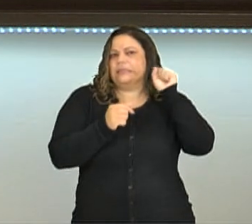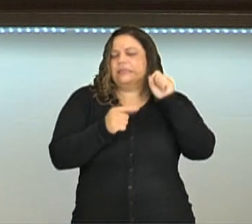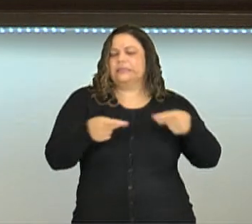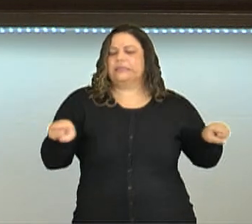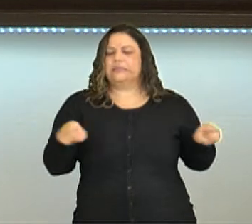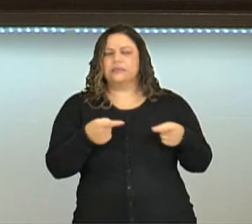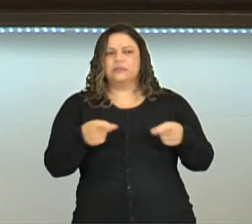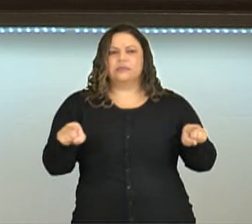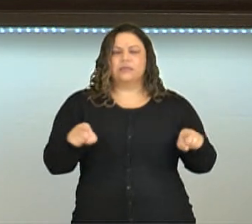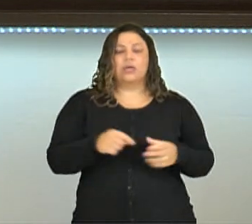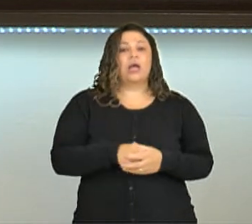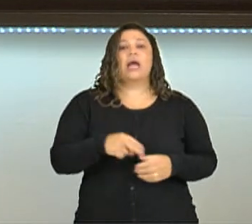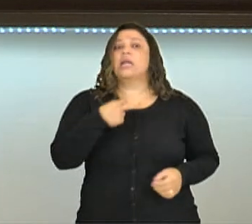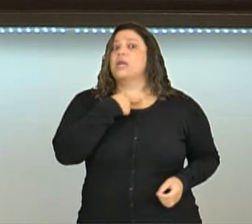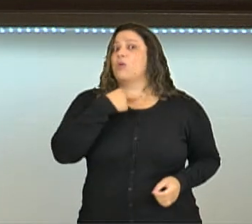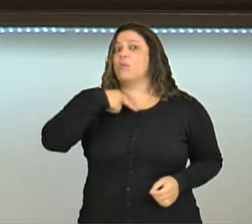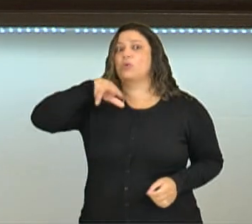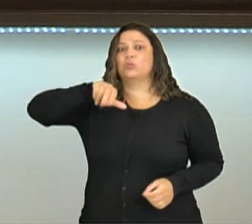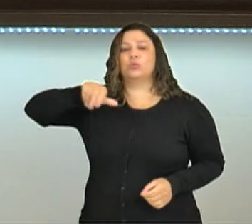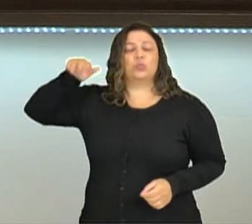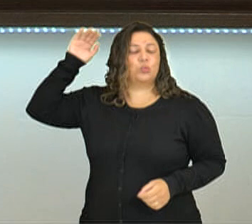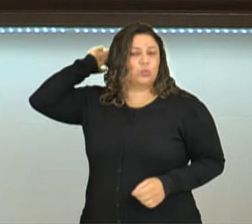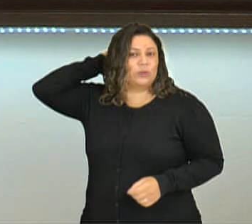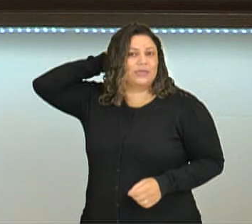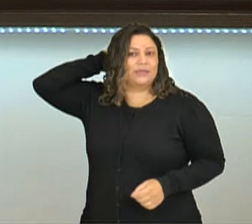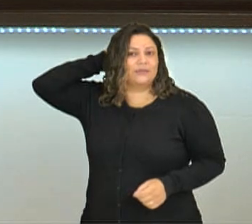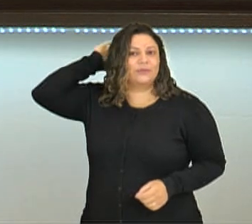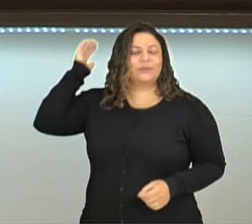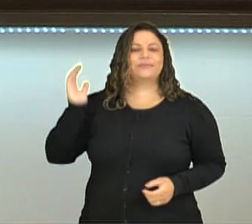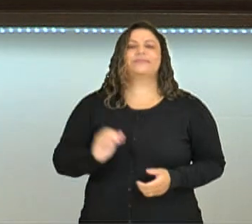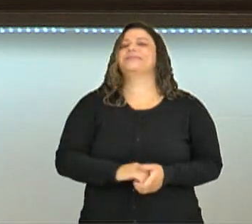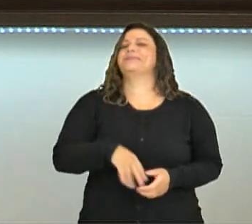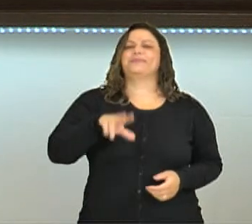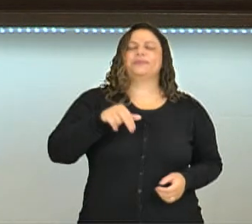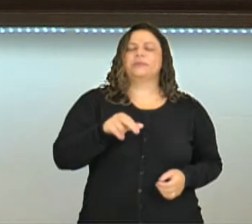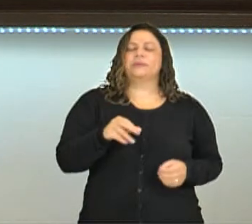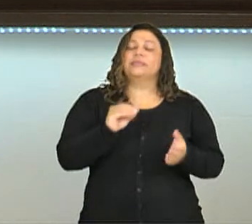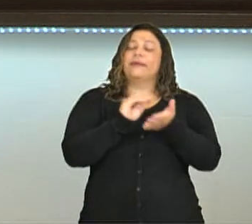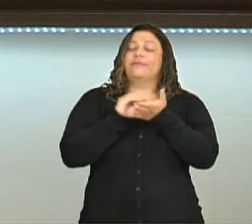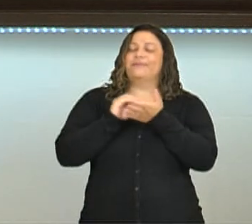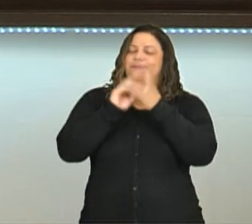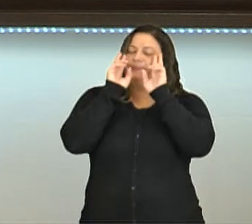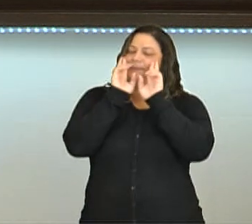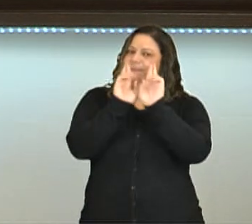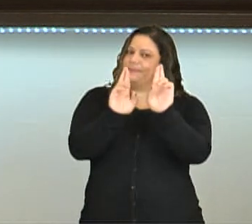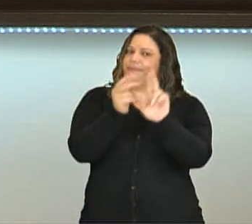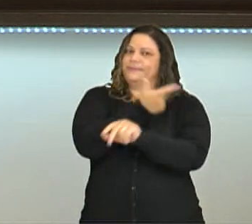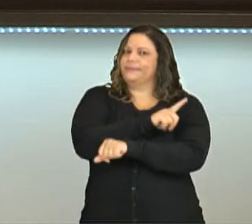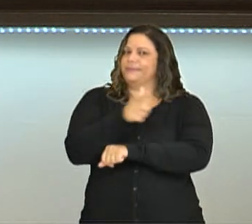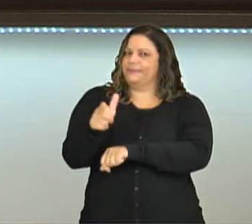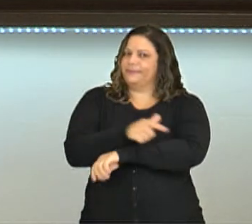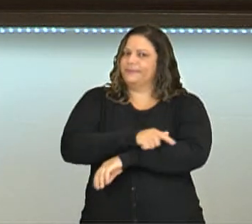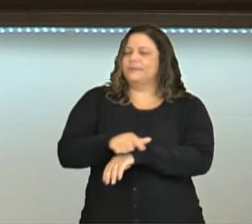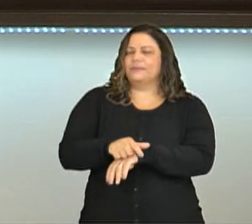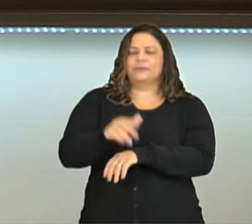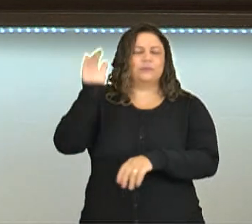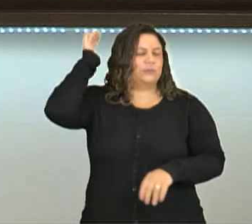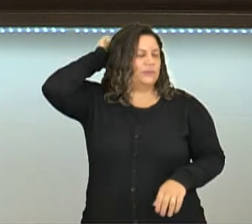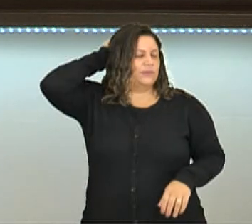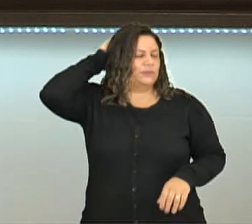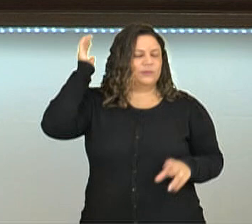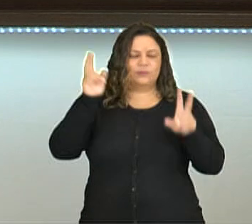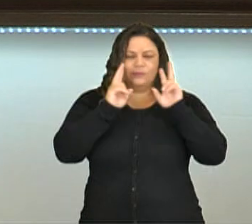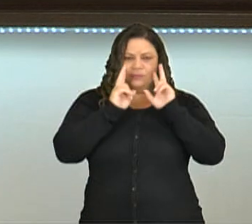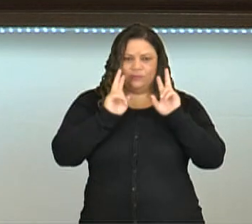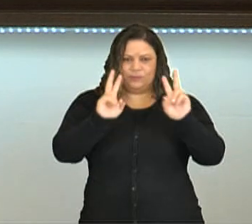virar de costas para o seu parceiro, é considerado uma falta de respeito você, né, virar de costas, então você sempre tem que estar... Óbvio que durante